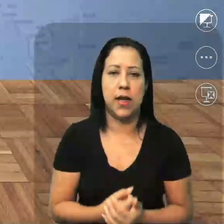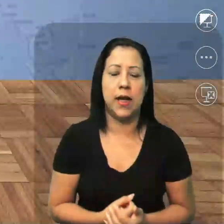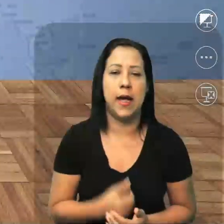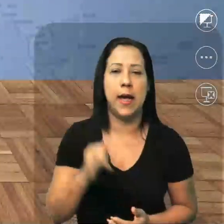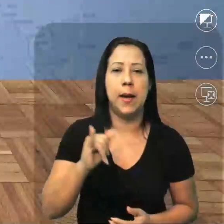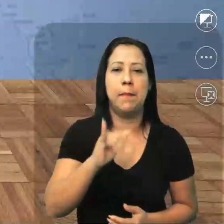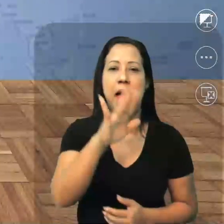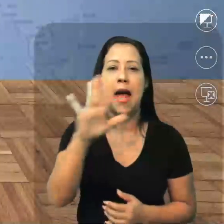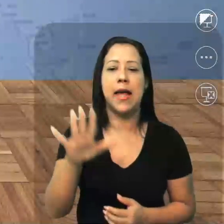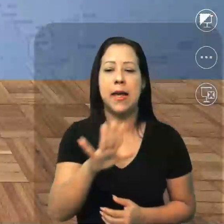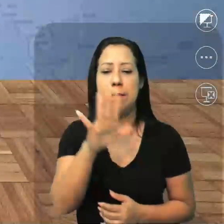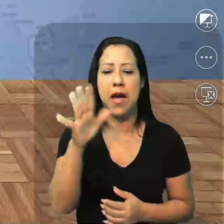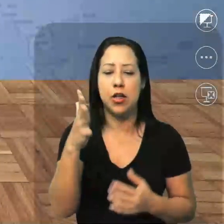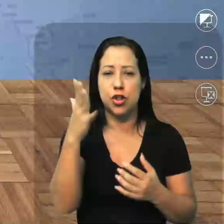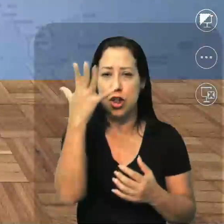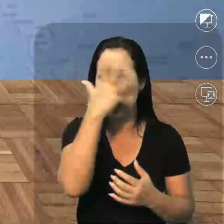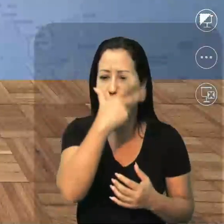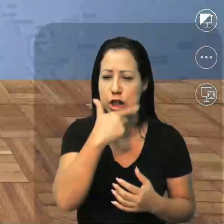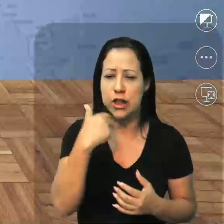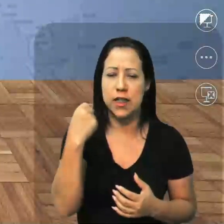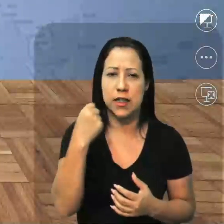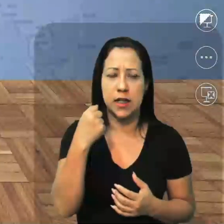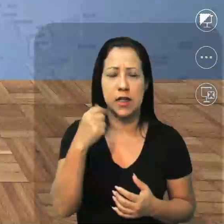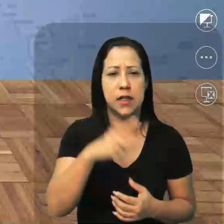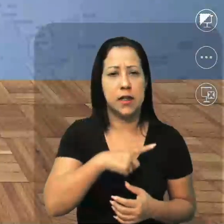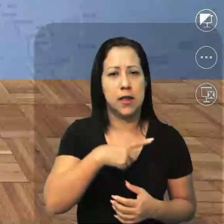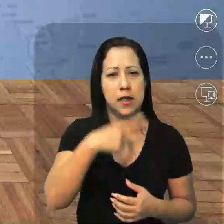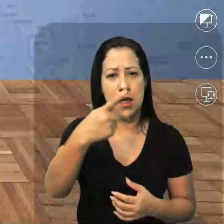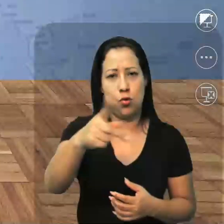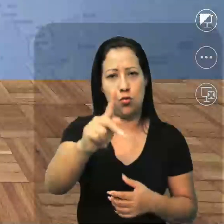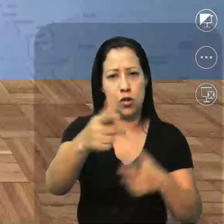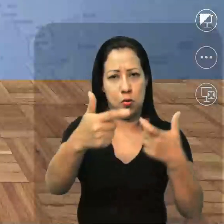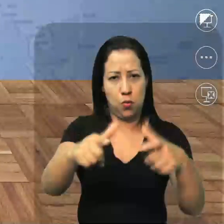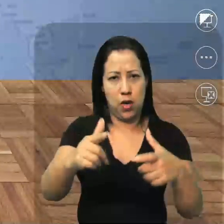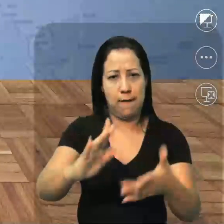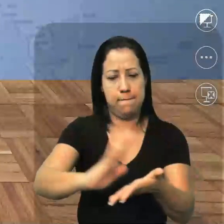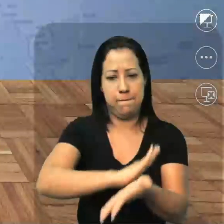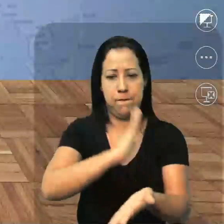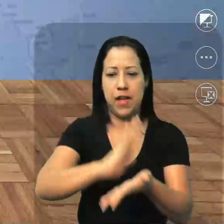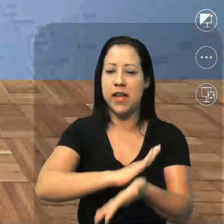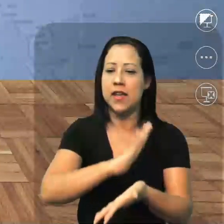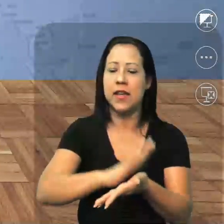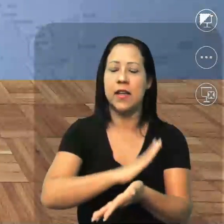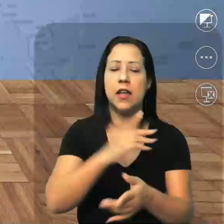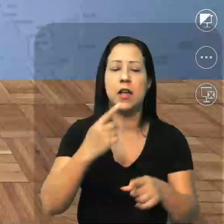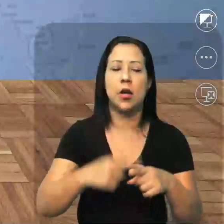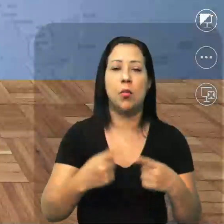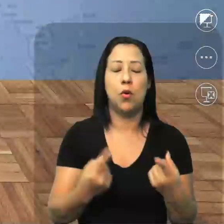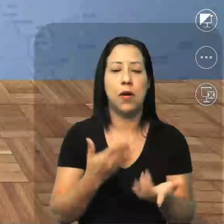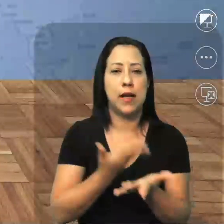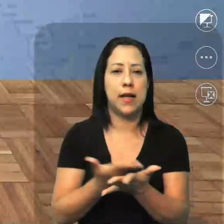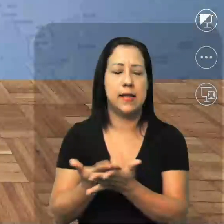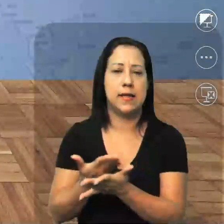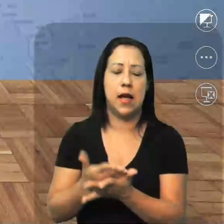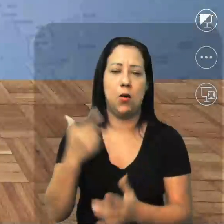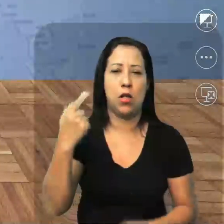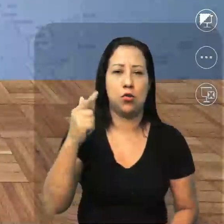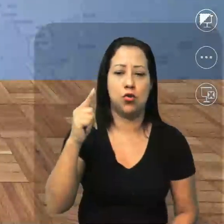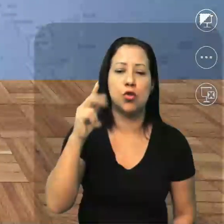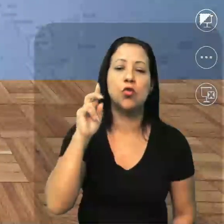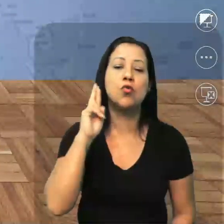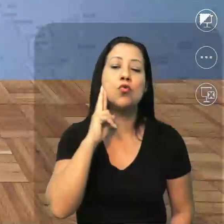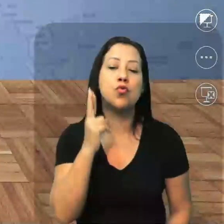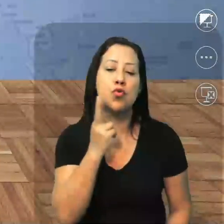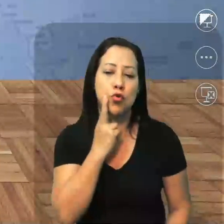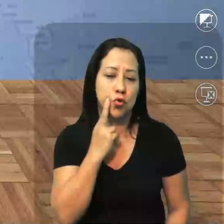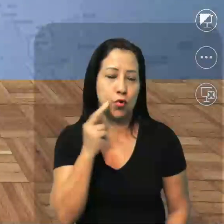imagens da paisagem linda e maravilhosa que tem na sua região. Nos envie porque nas aulas de Geografia de Rondônia, nós estaremos mostrando